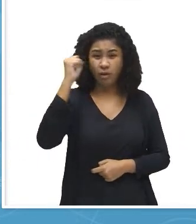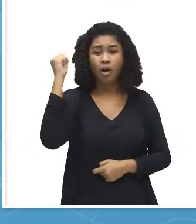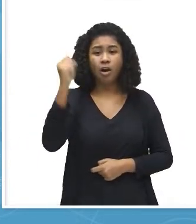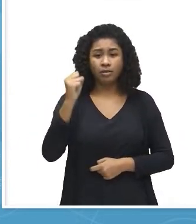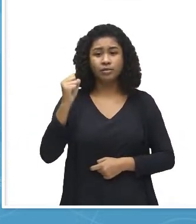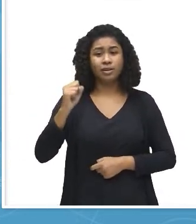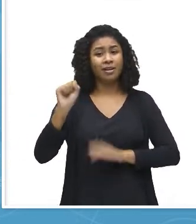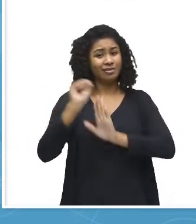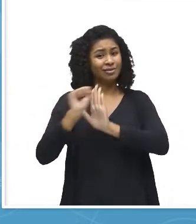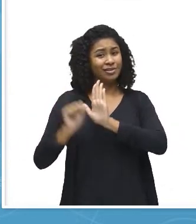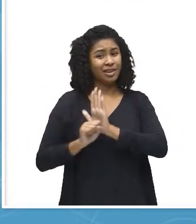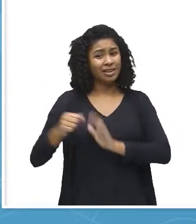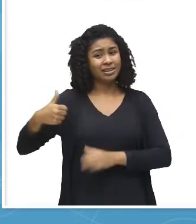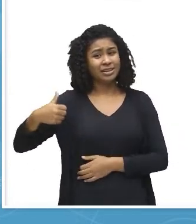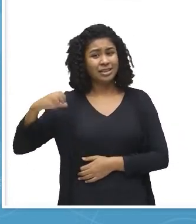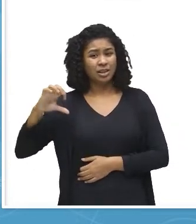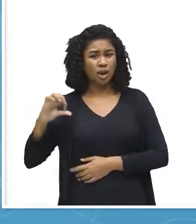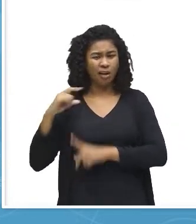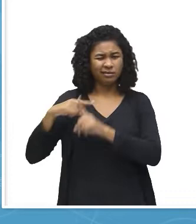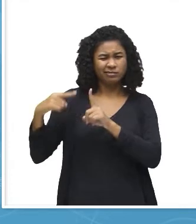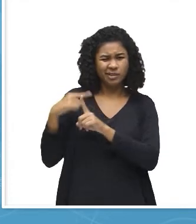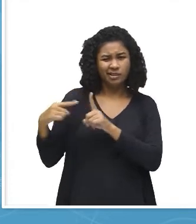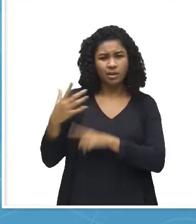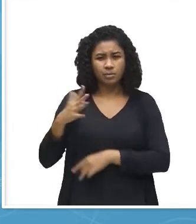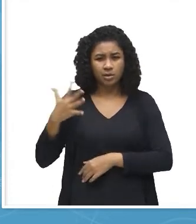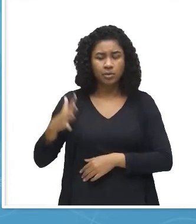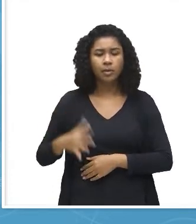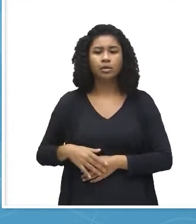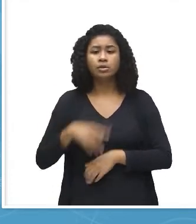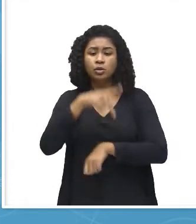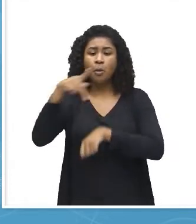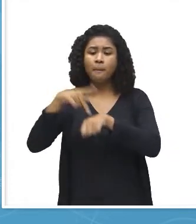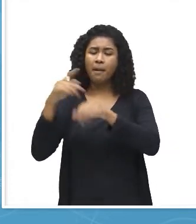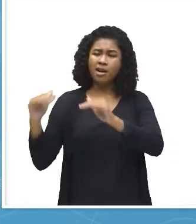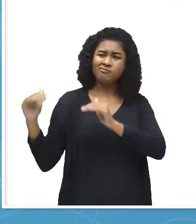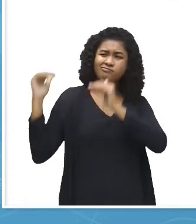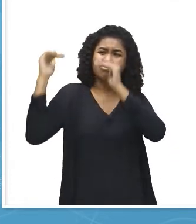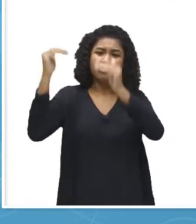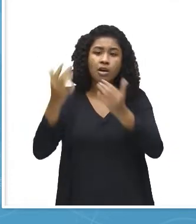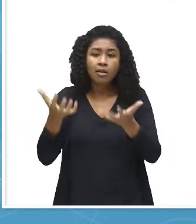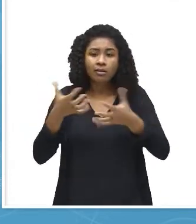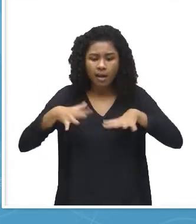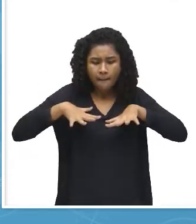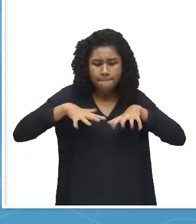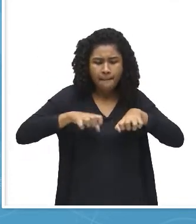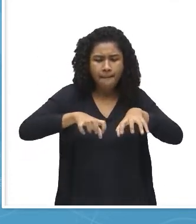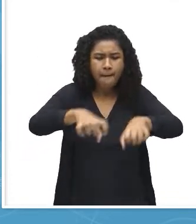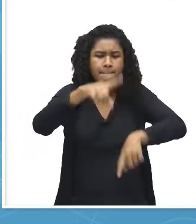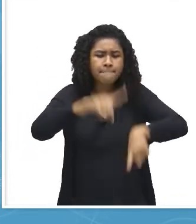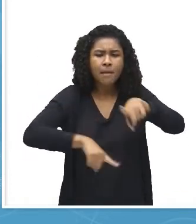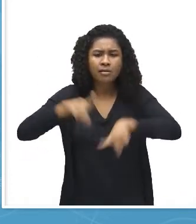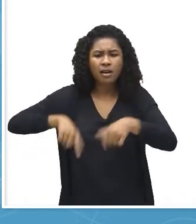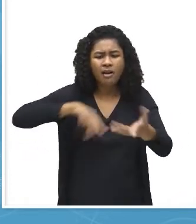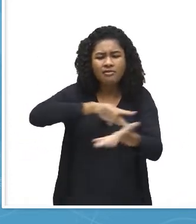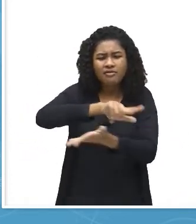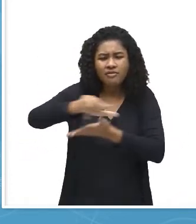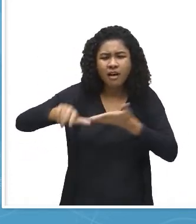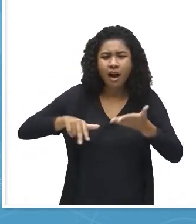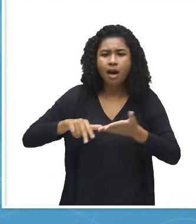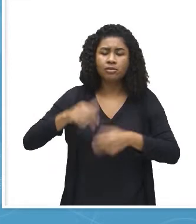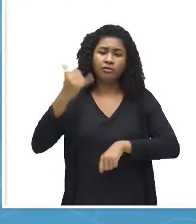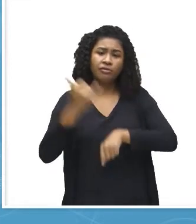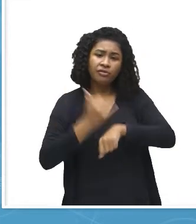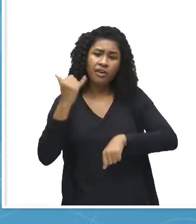século XIX. As potências da época buscavam matéria-prima como ferro, cobre, carvão, necessários